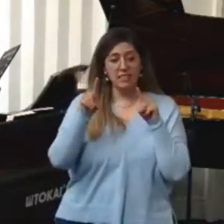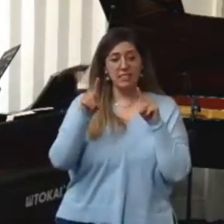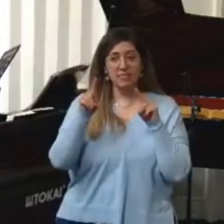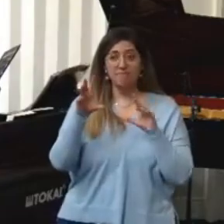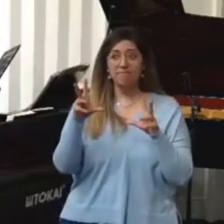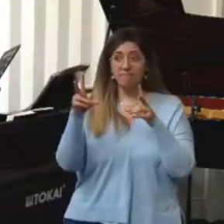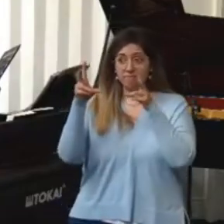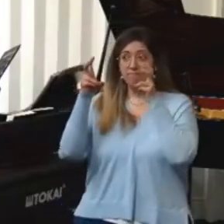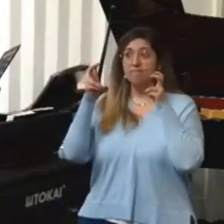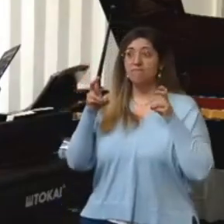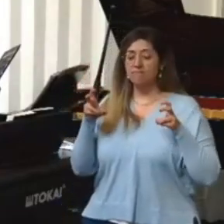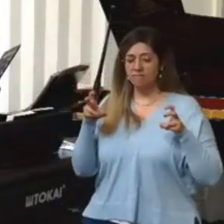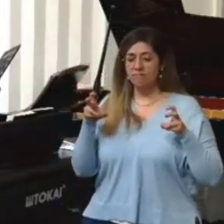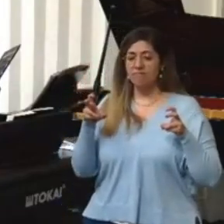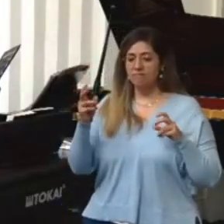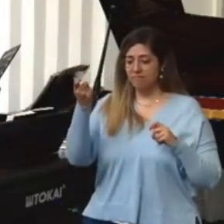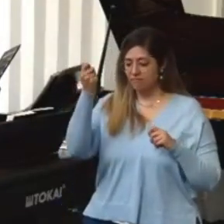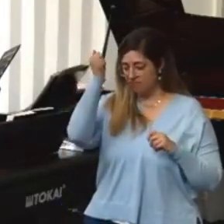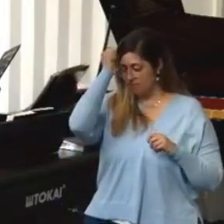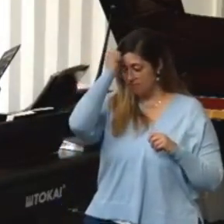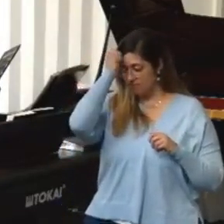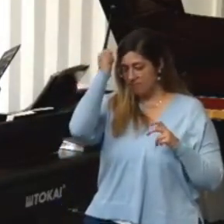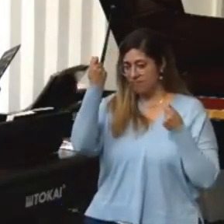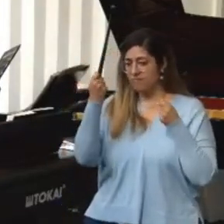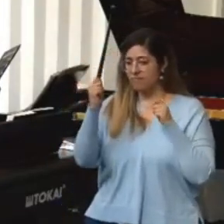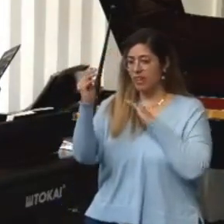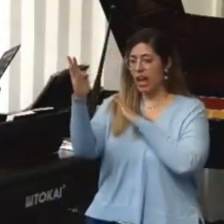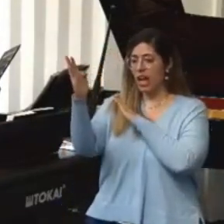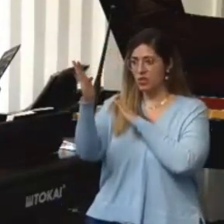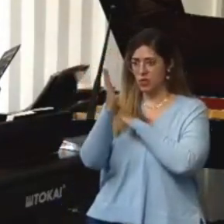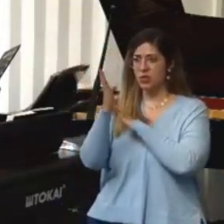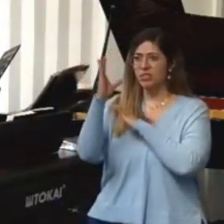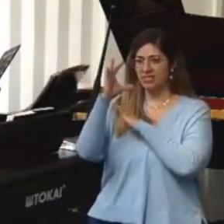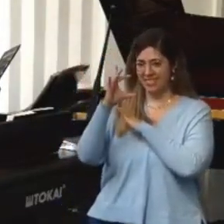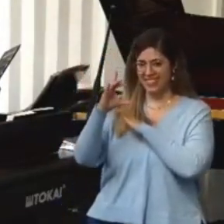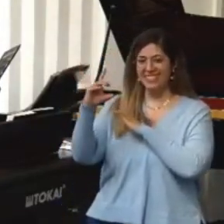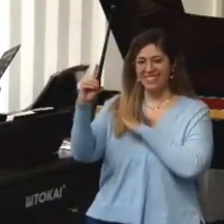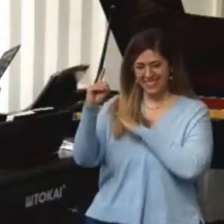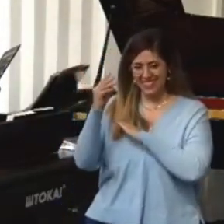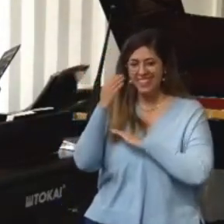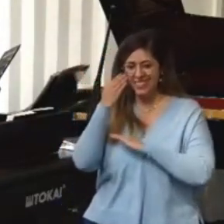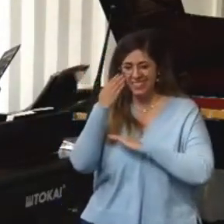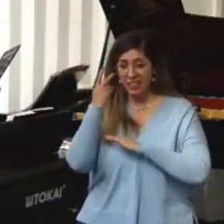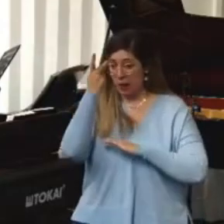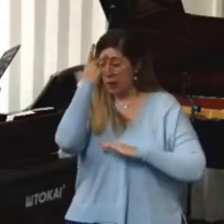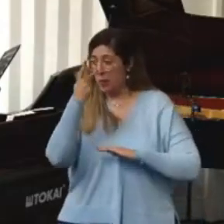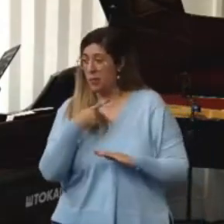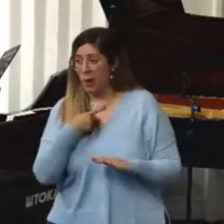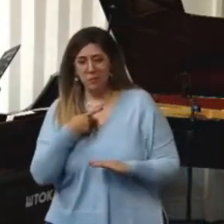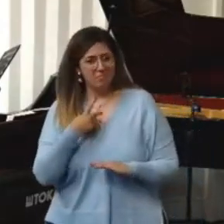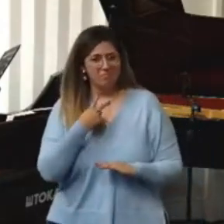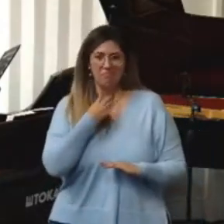o reconhecimento disso. É quando a pessoa diz, não posso, me ajuda.